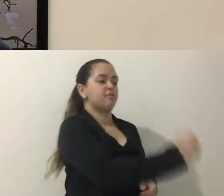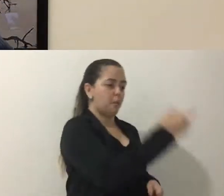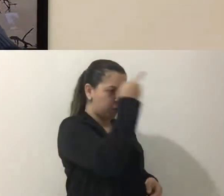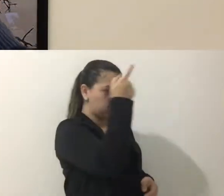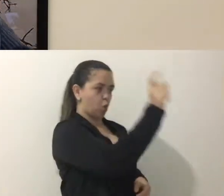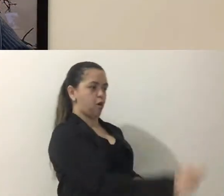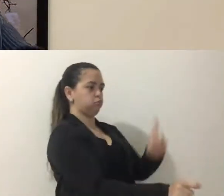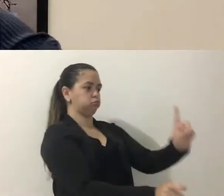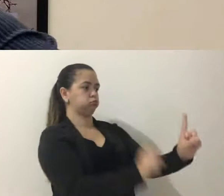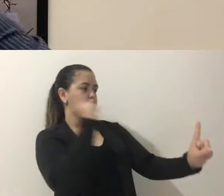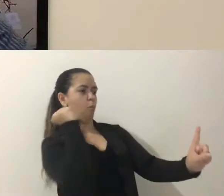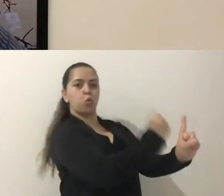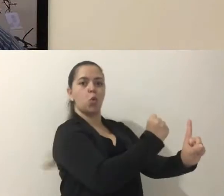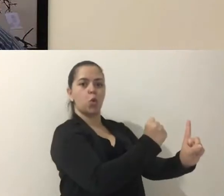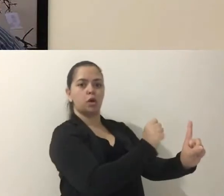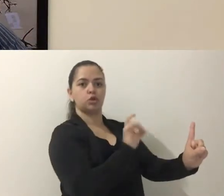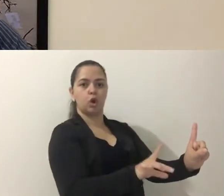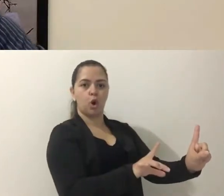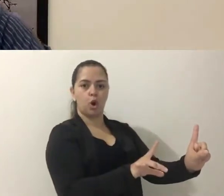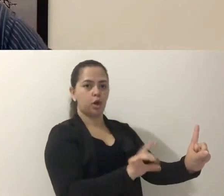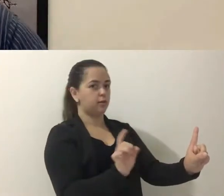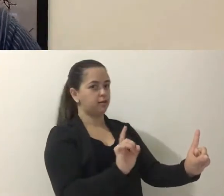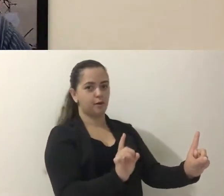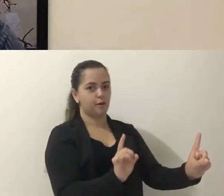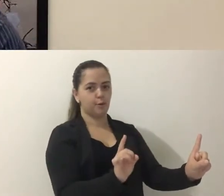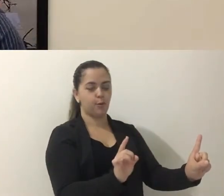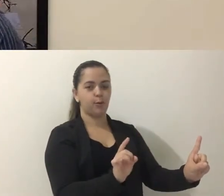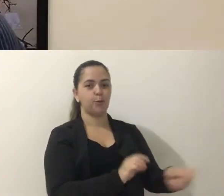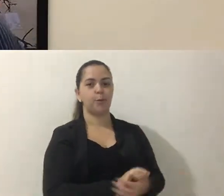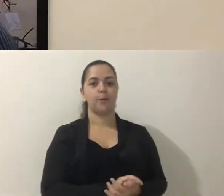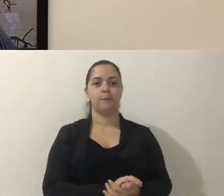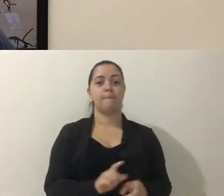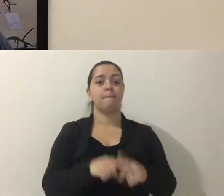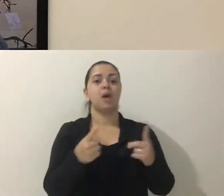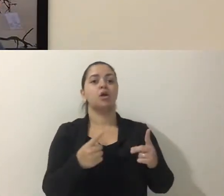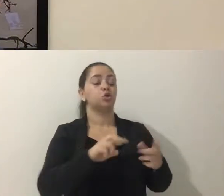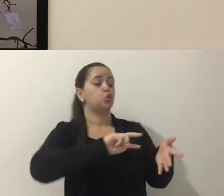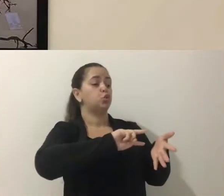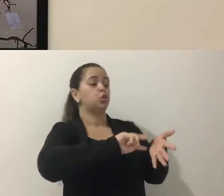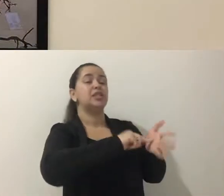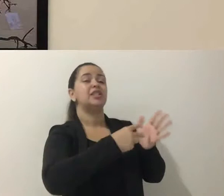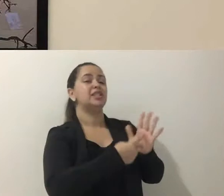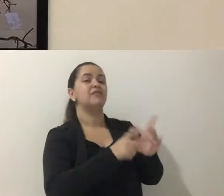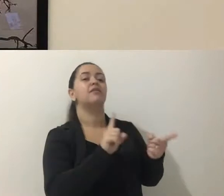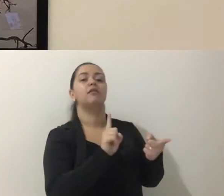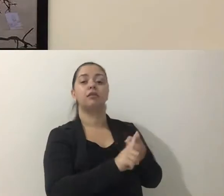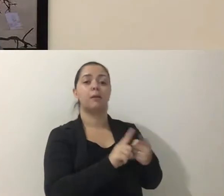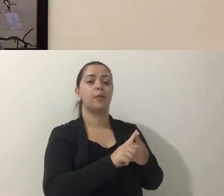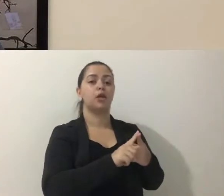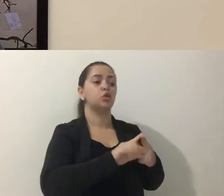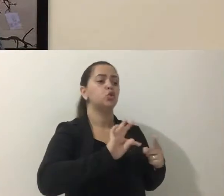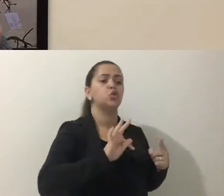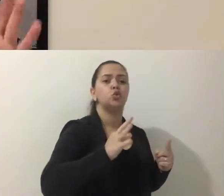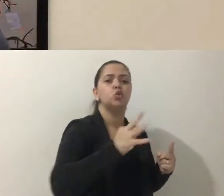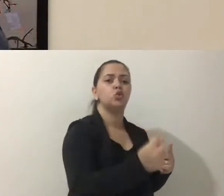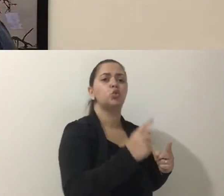que cerca esse mandamento. Não é apenas o não matar, mas aquilo que faz parte, né, de